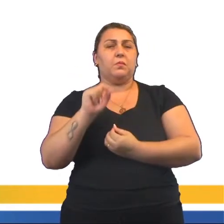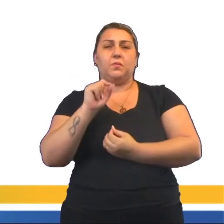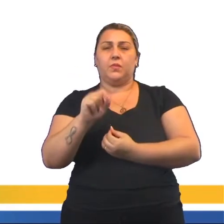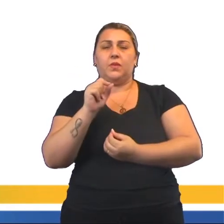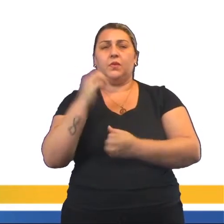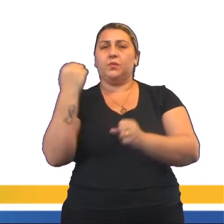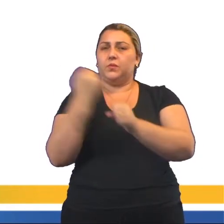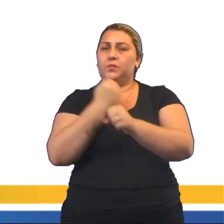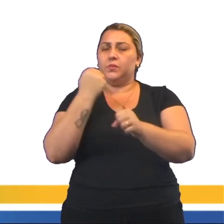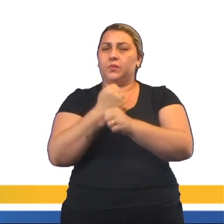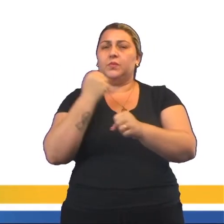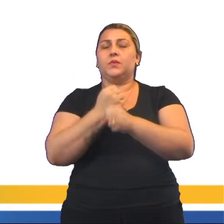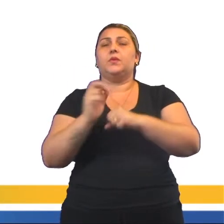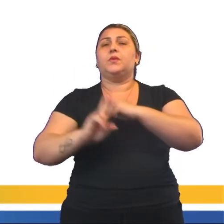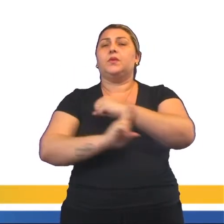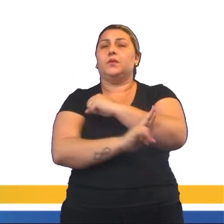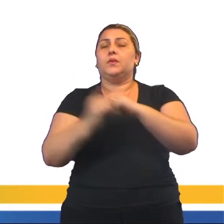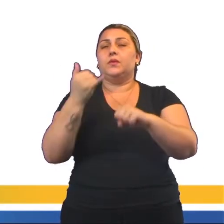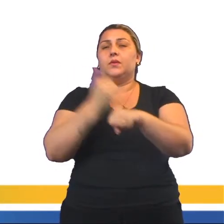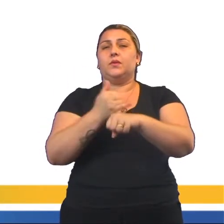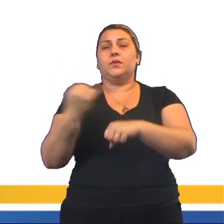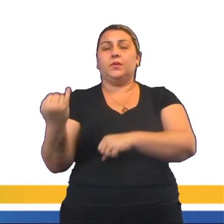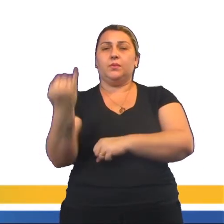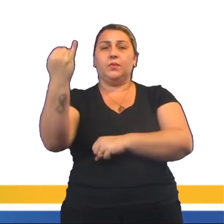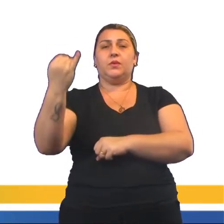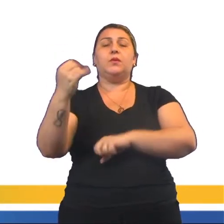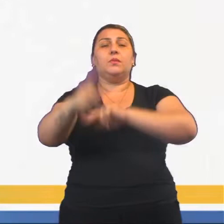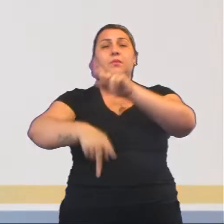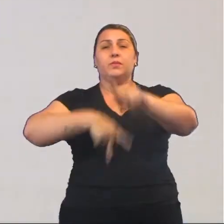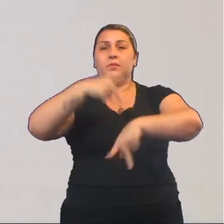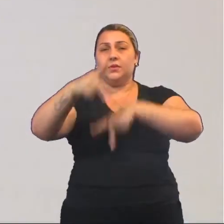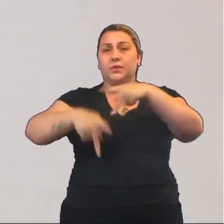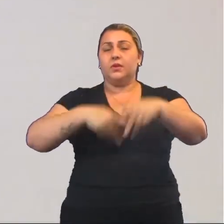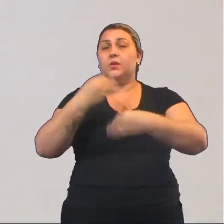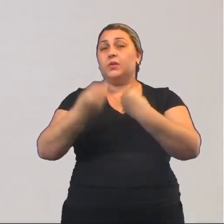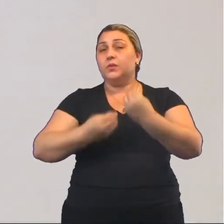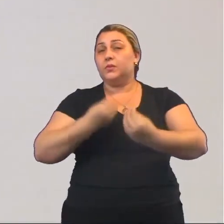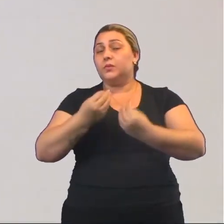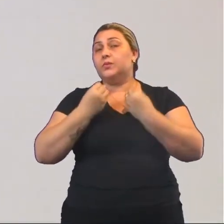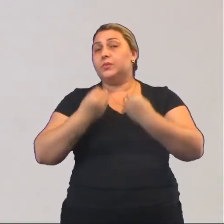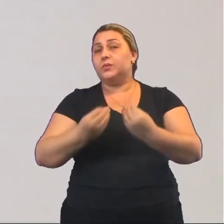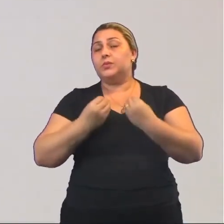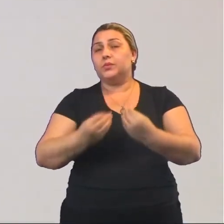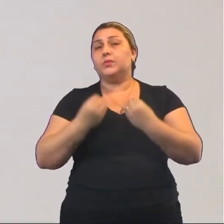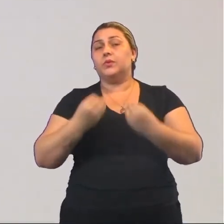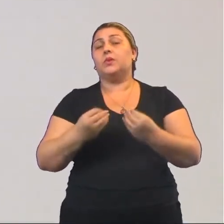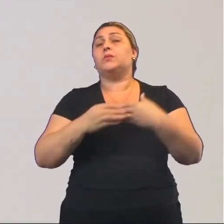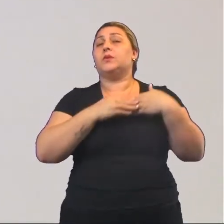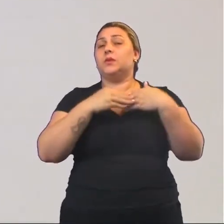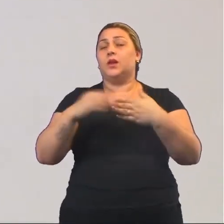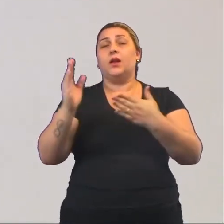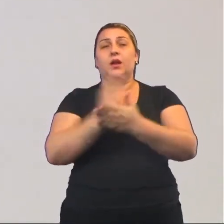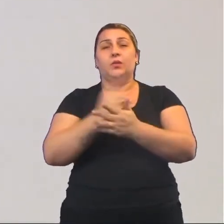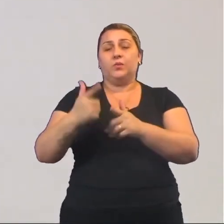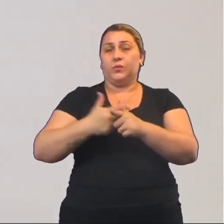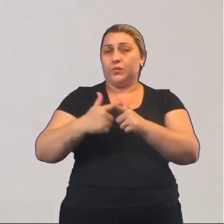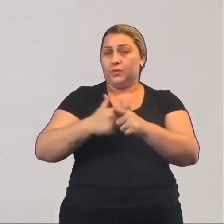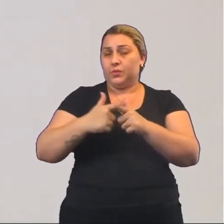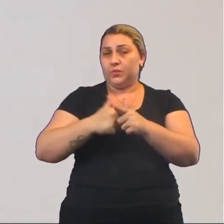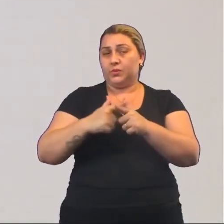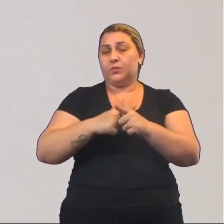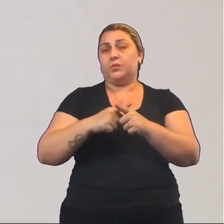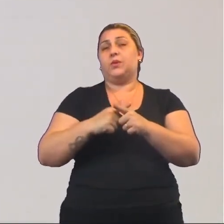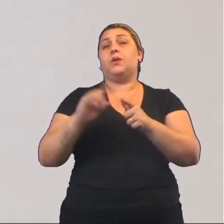Você construiu uma ferrovia que ela é importante para todo mundo e como é que ela, de certo modo, vai trazer algum problema para